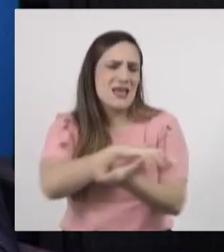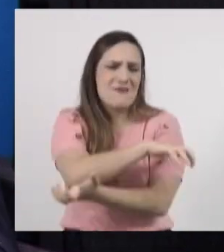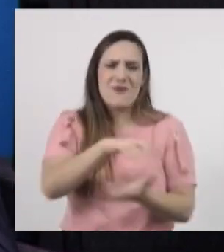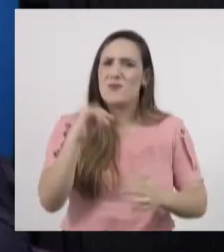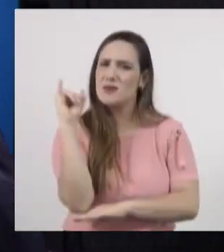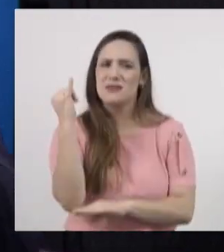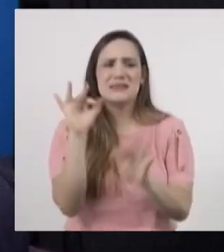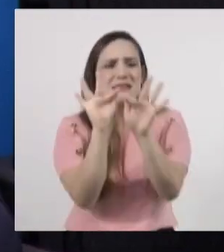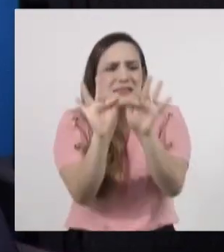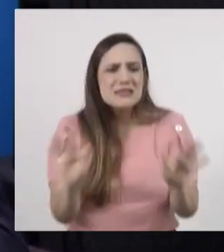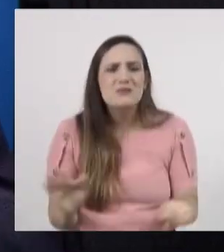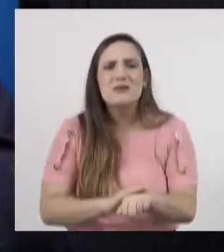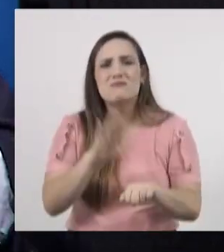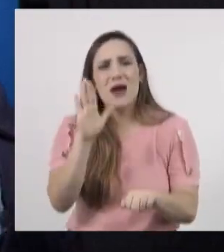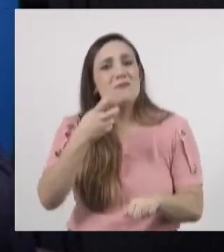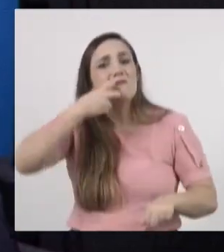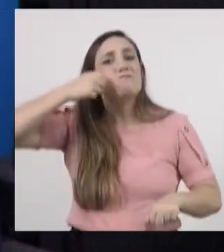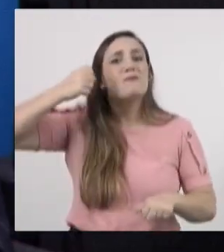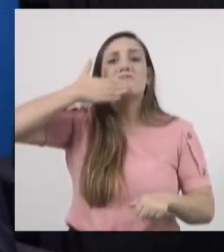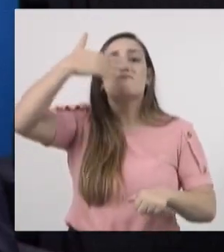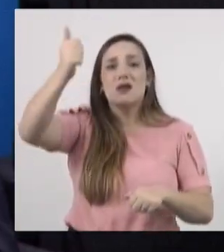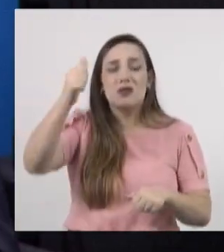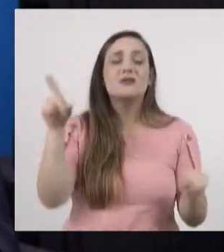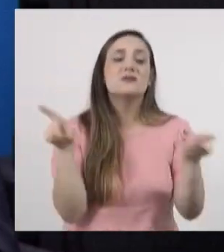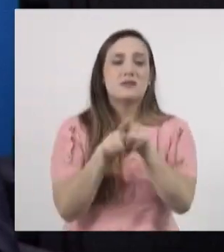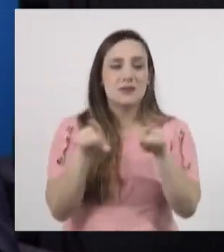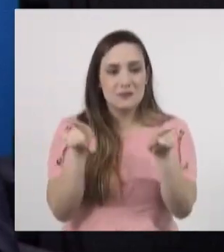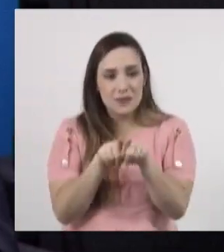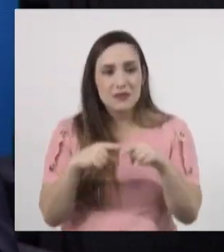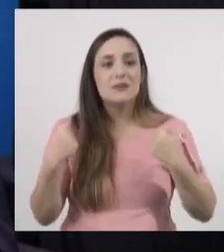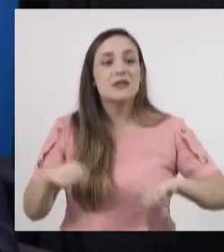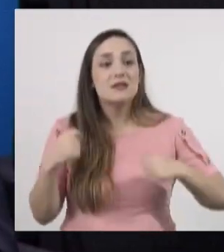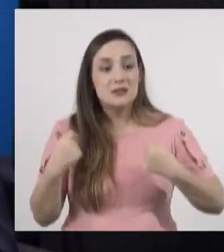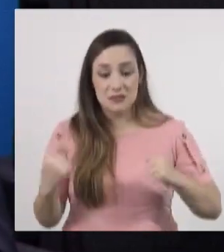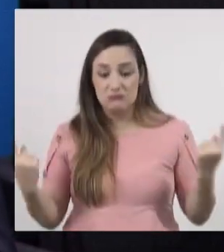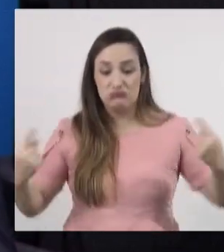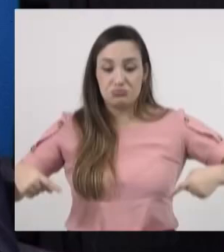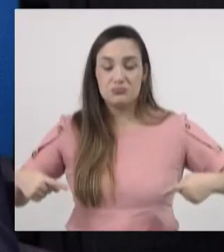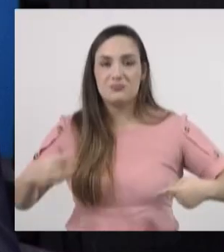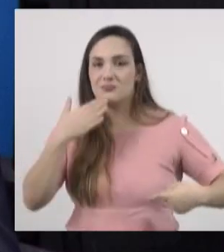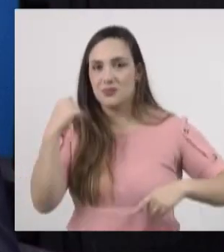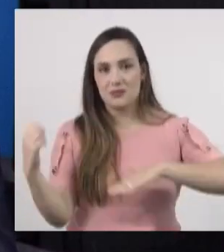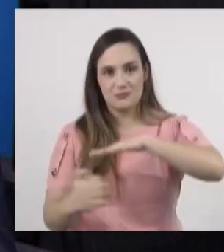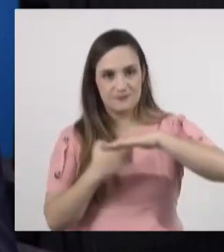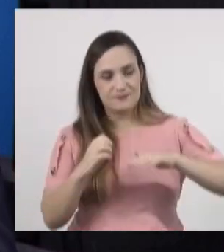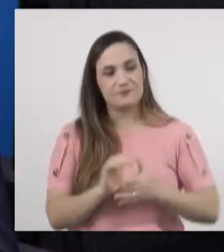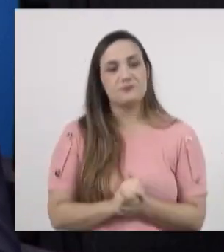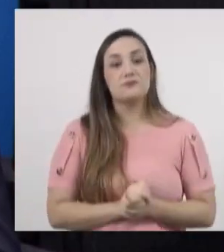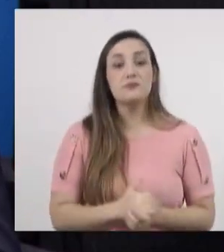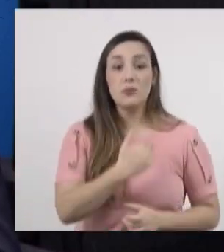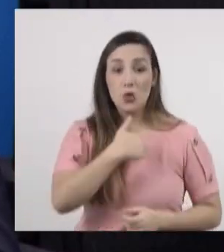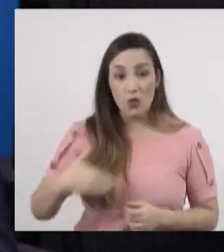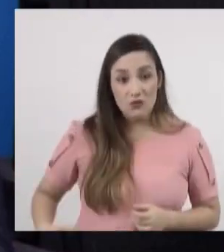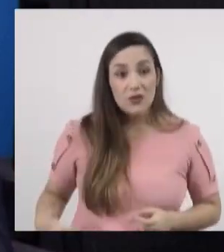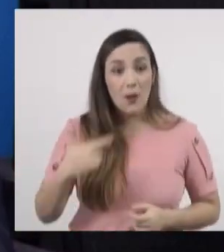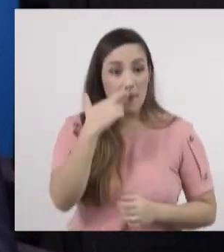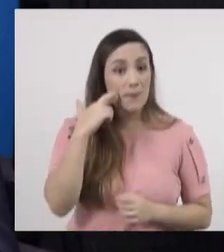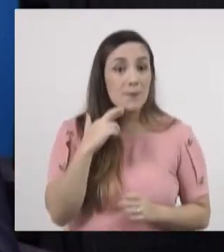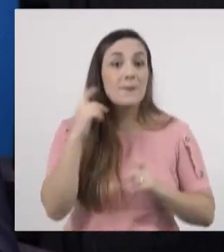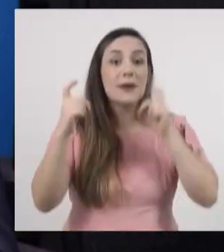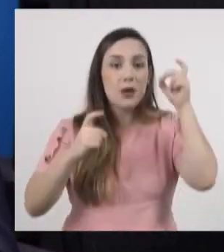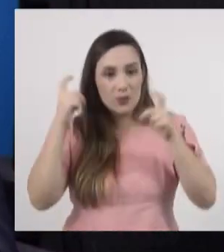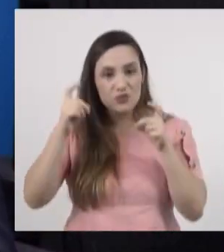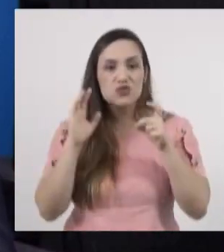a simplificação, a melhoria de arrecadação e, principalmente, a melhoria de competitividade. O governador, preocupado com essa situação,